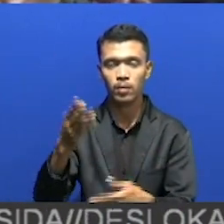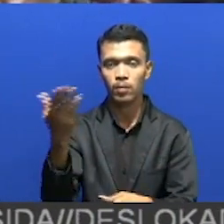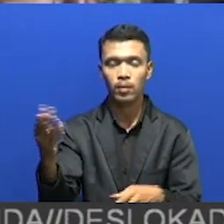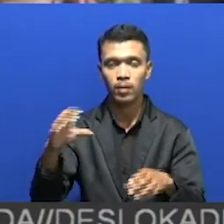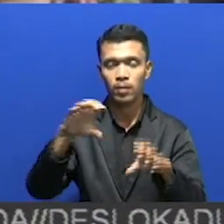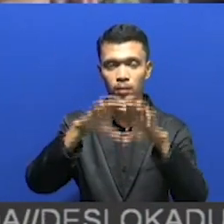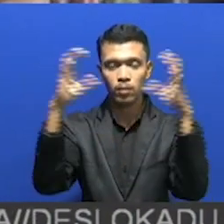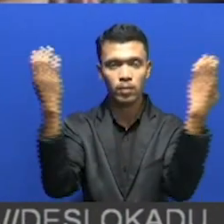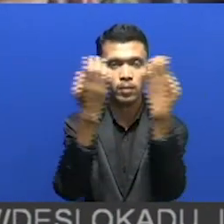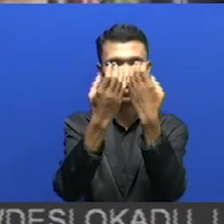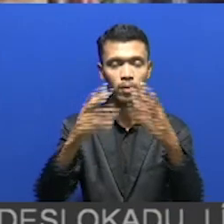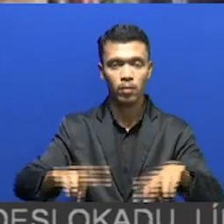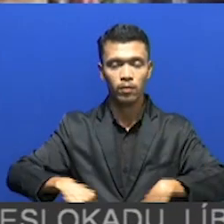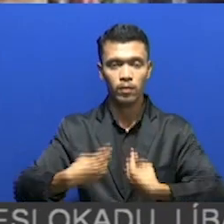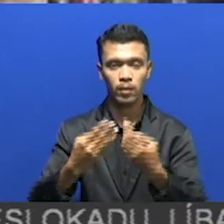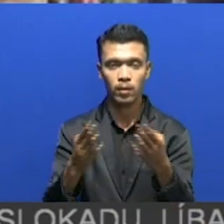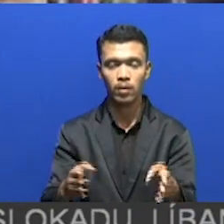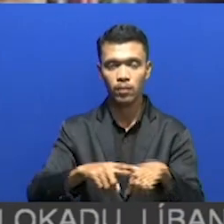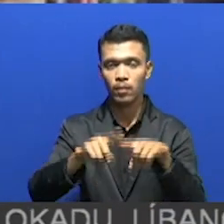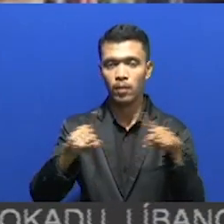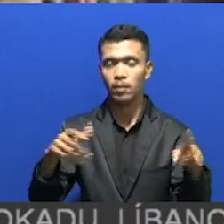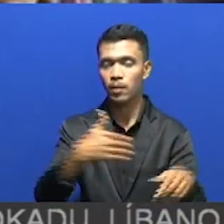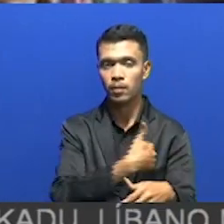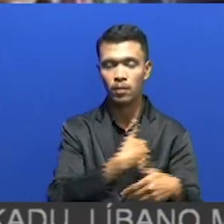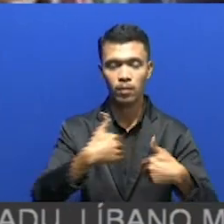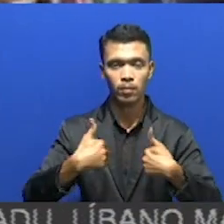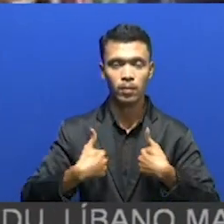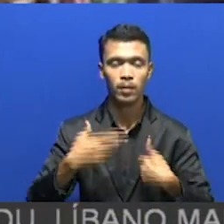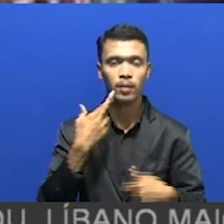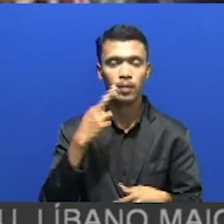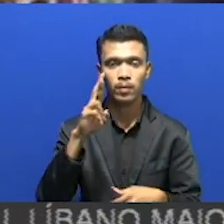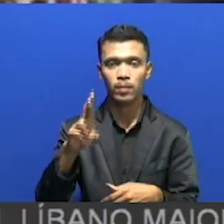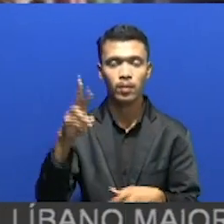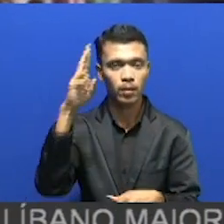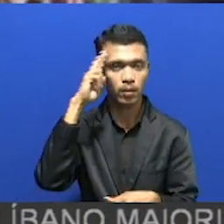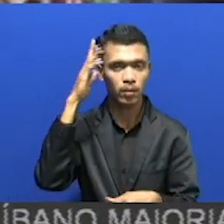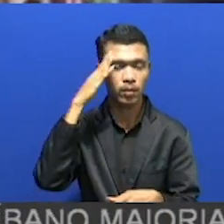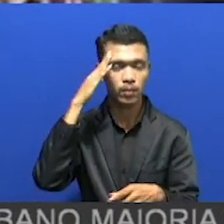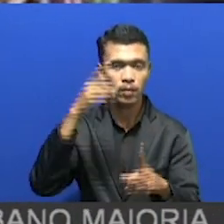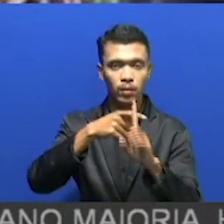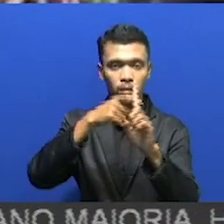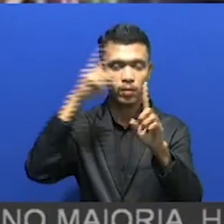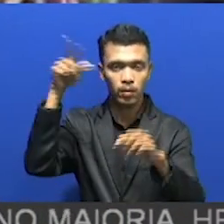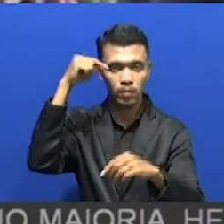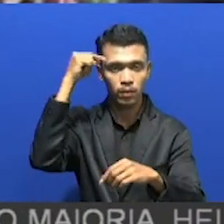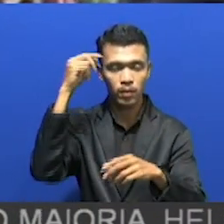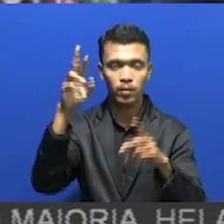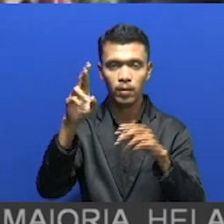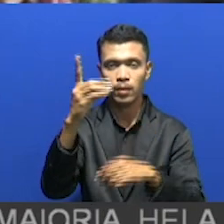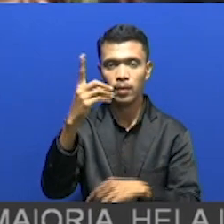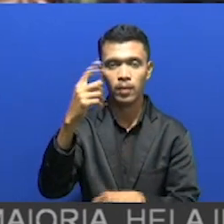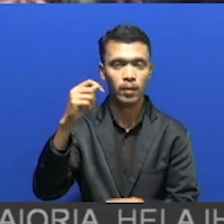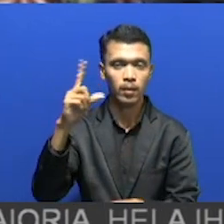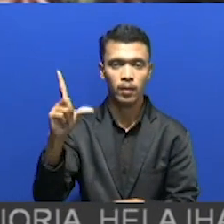Conselho Veteranos, mas se dá a recomendação e se dá a reconhecimento que o governo RTL irá nem a causa